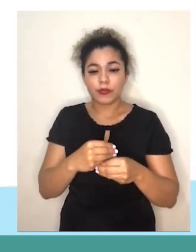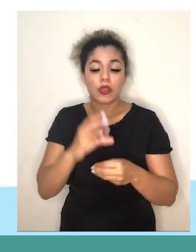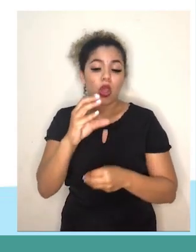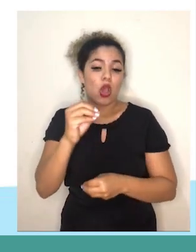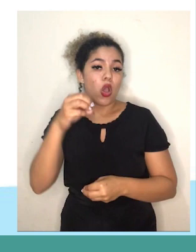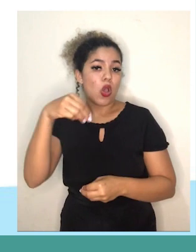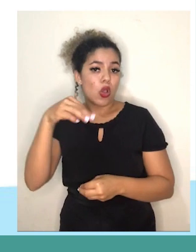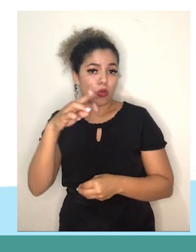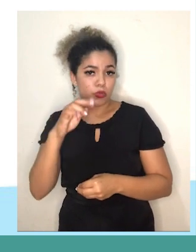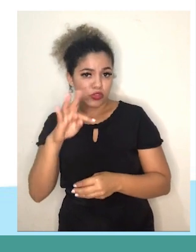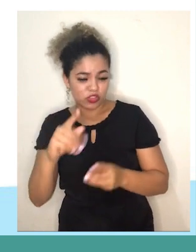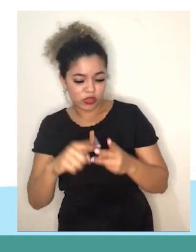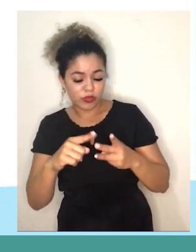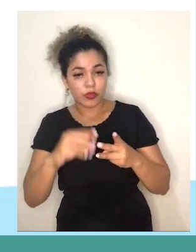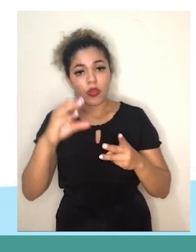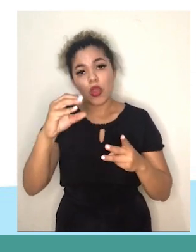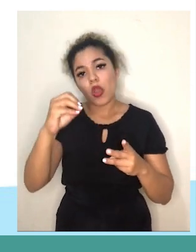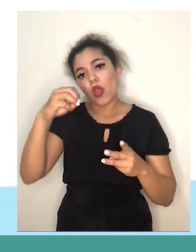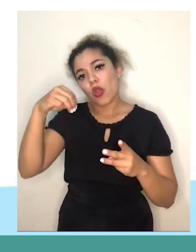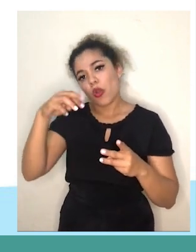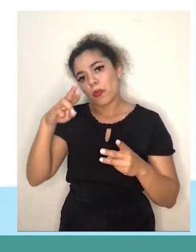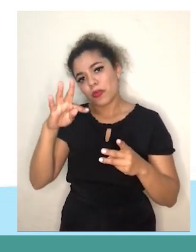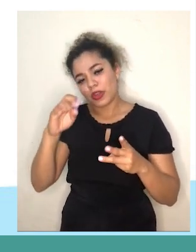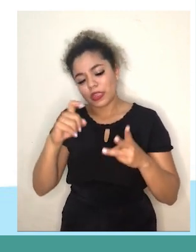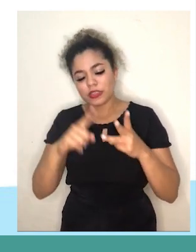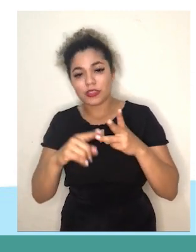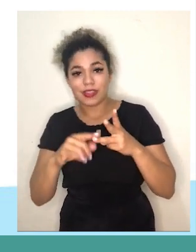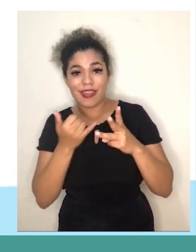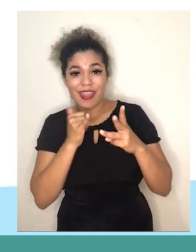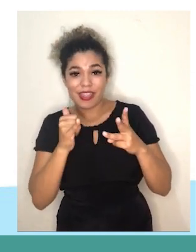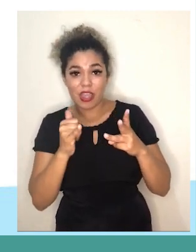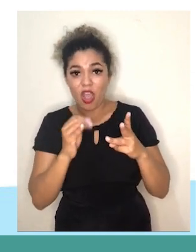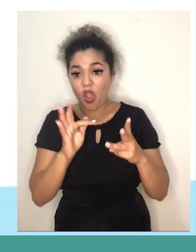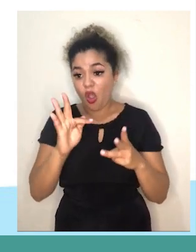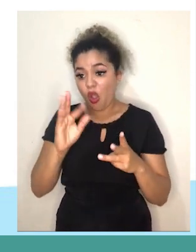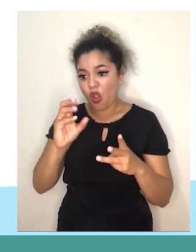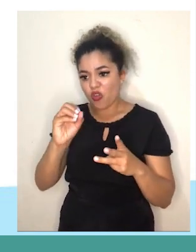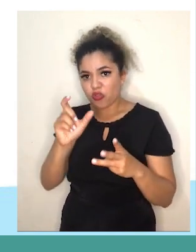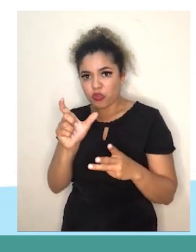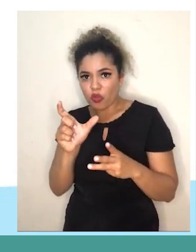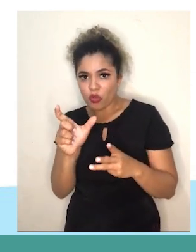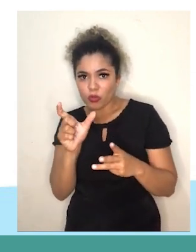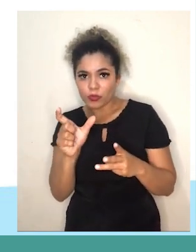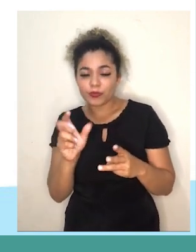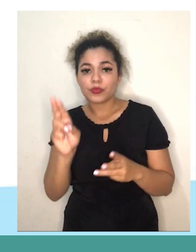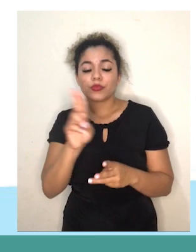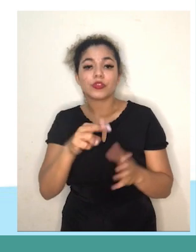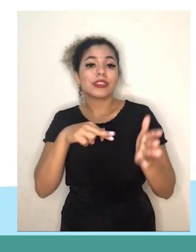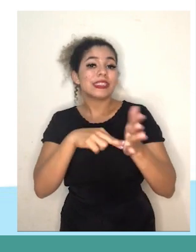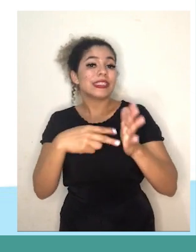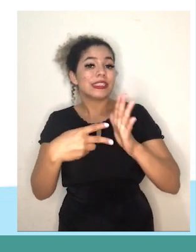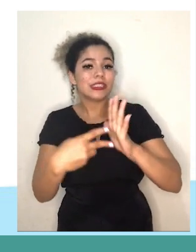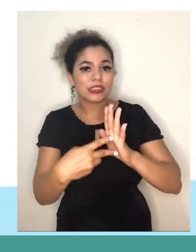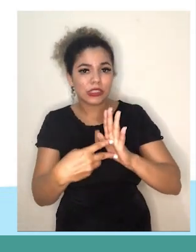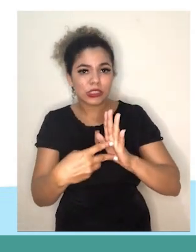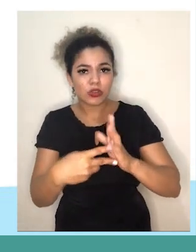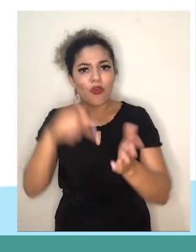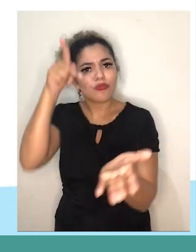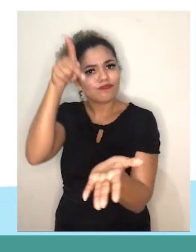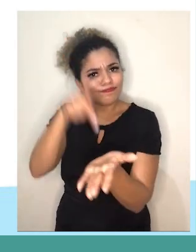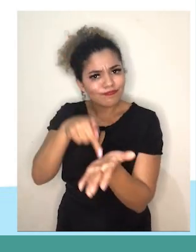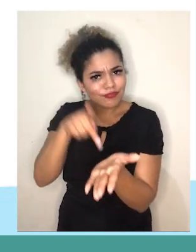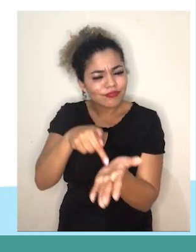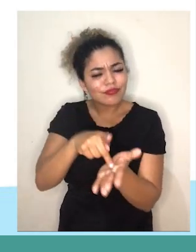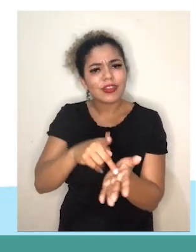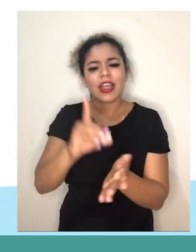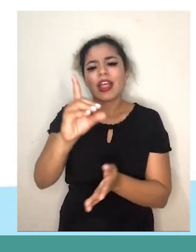combustível, comburente e energia. A palavra fogo, ela está empregada no seu sentido denotativo, no